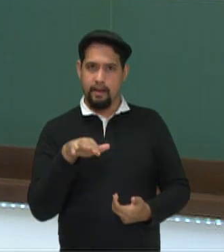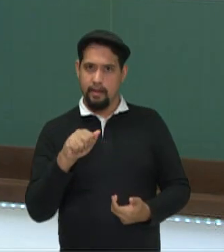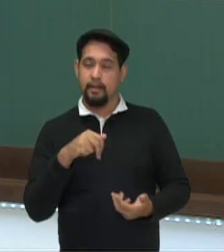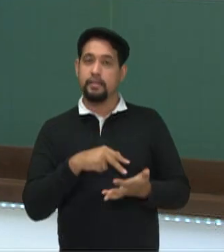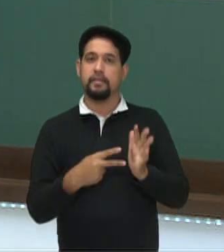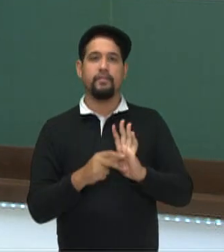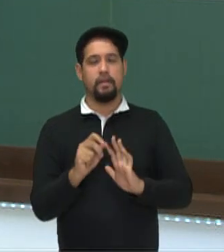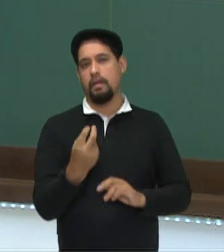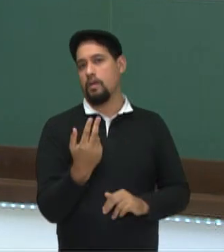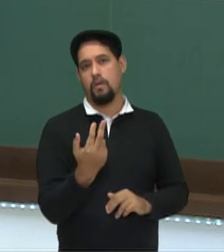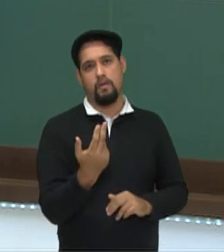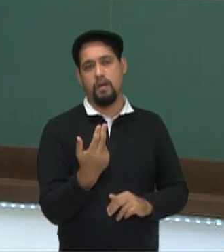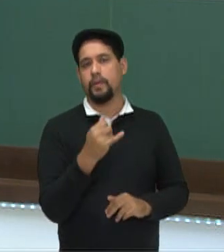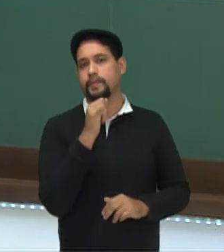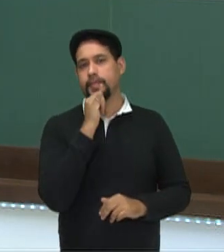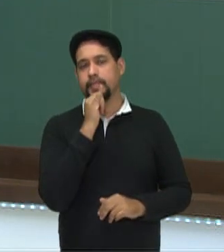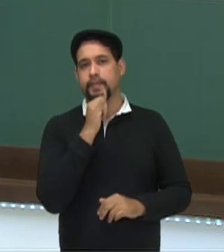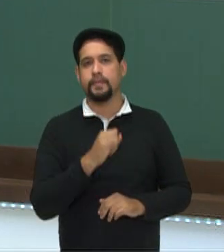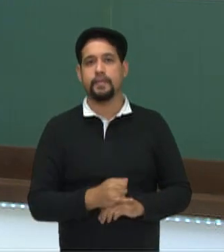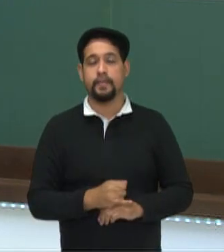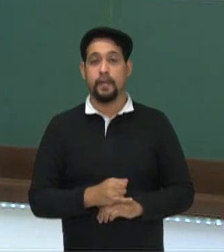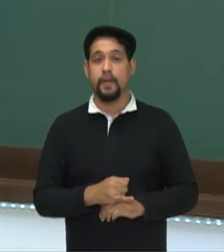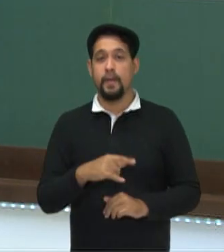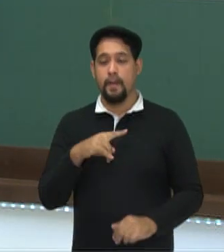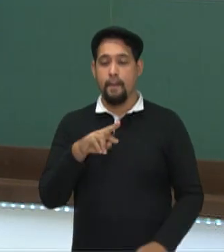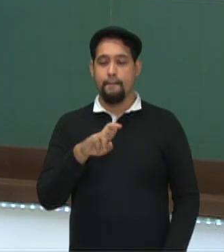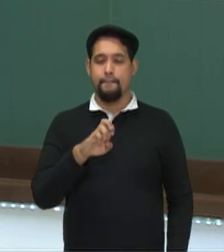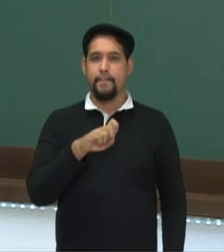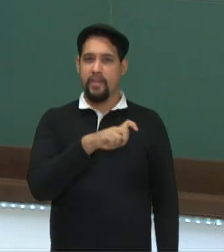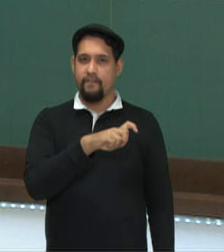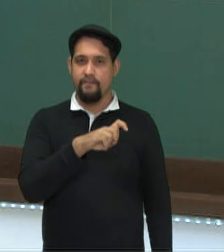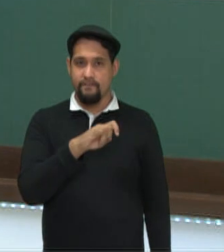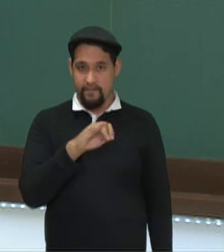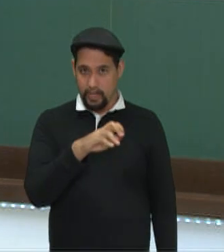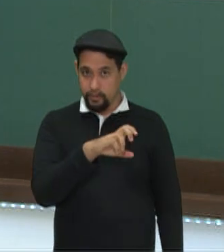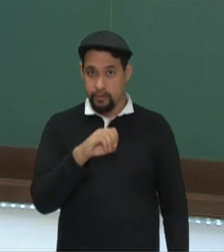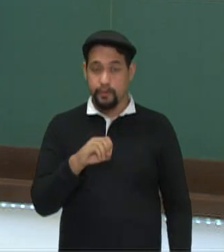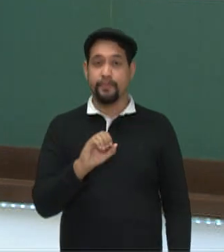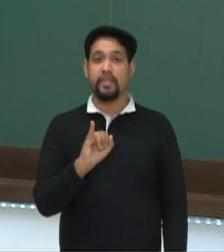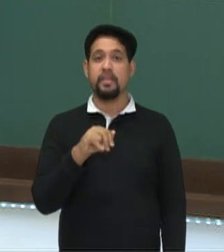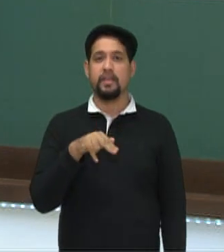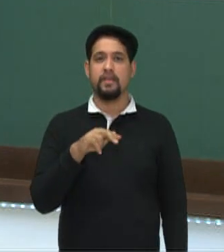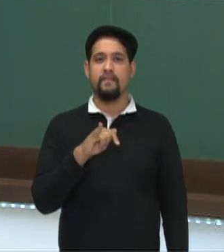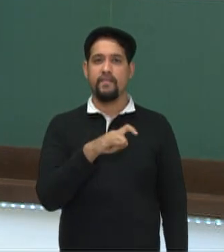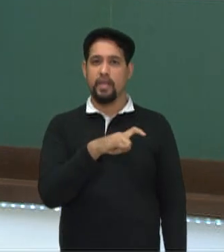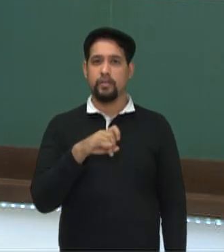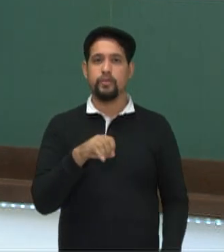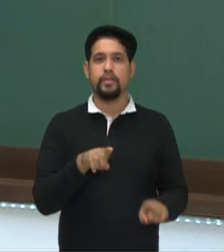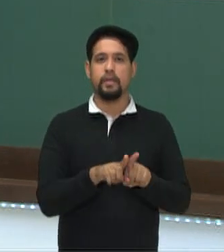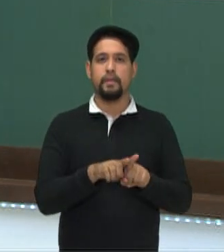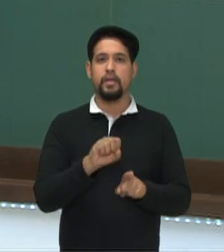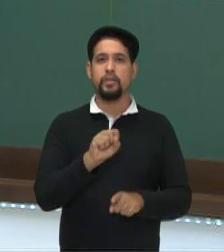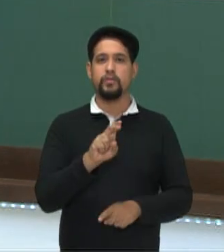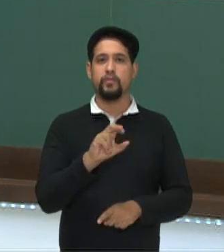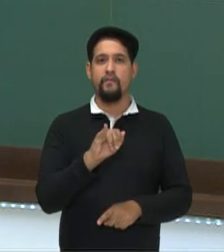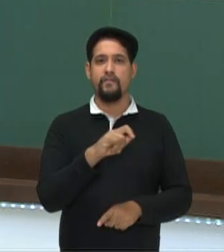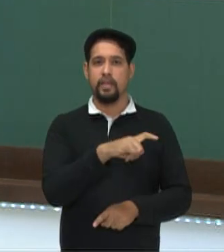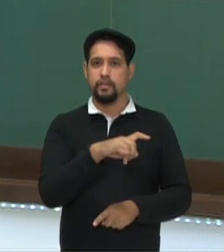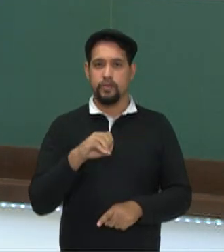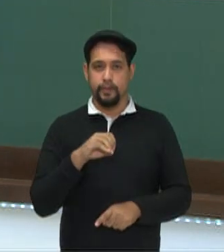é o mesmo, como prefixo, infixo e sufixo. O prefixo